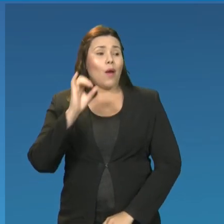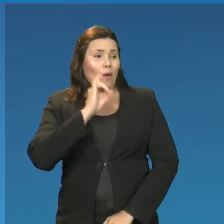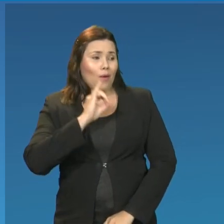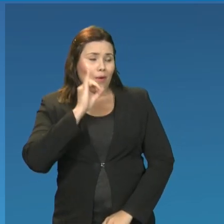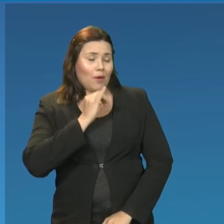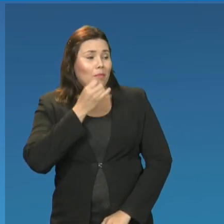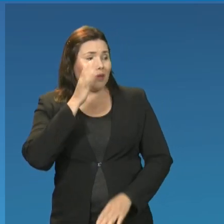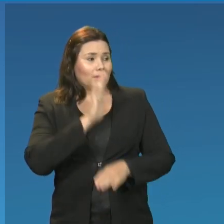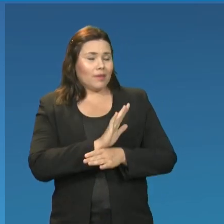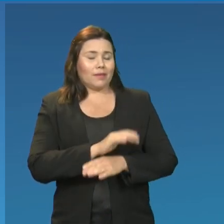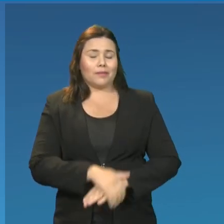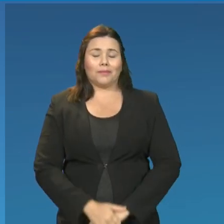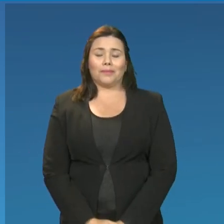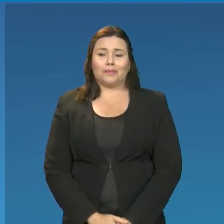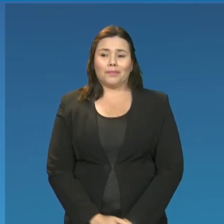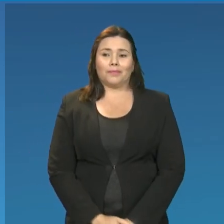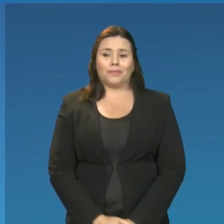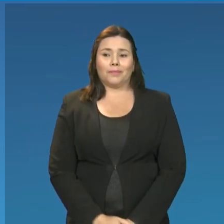muito boa tarde.